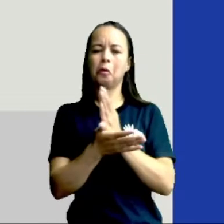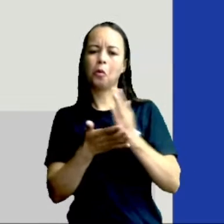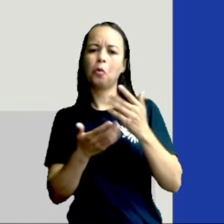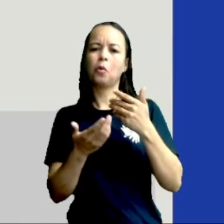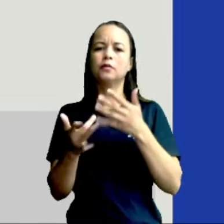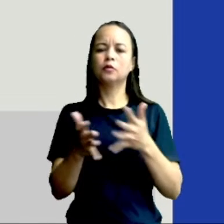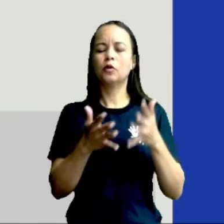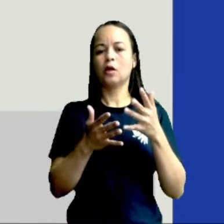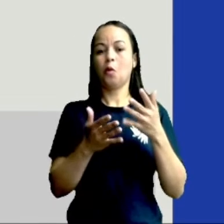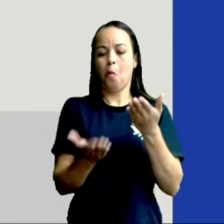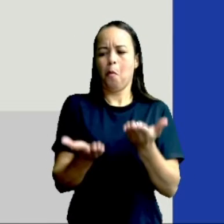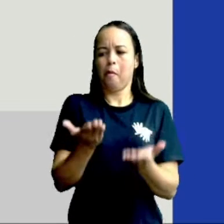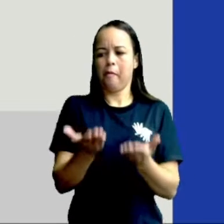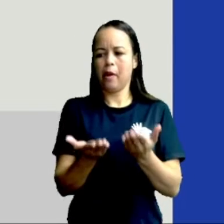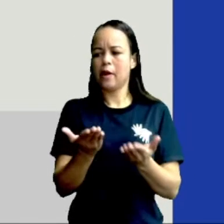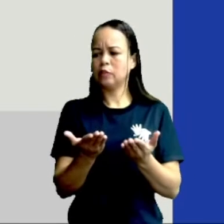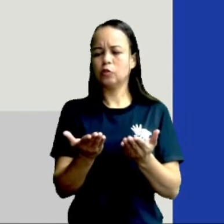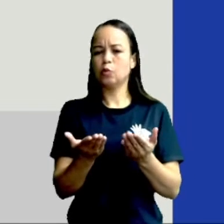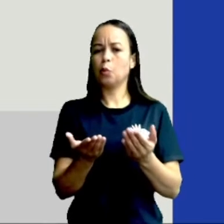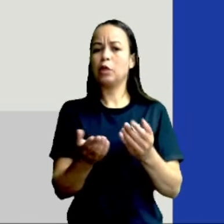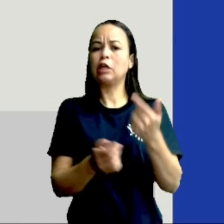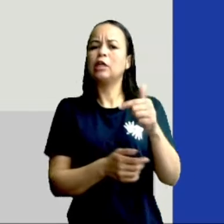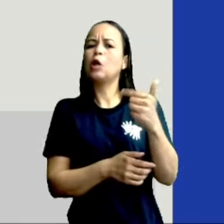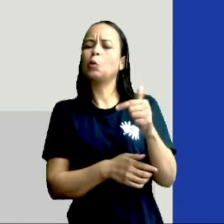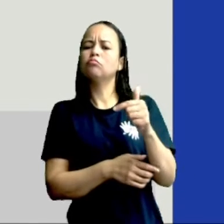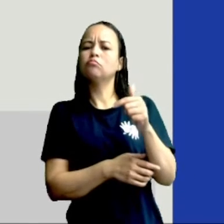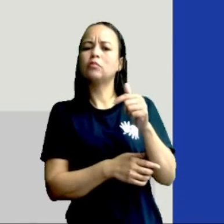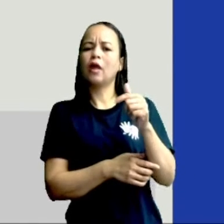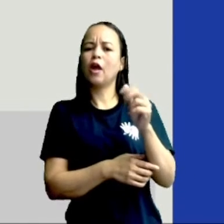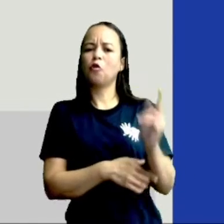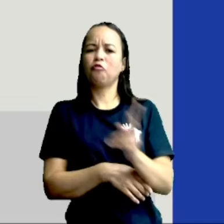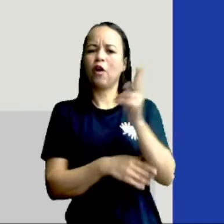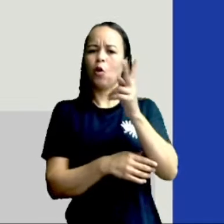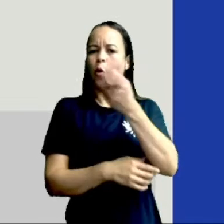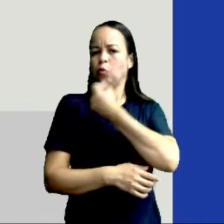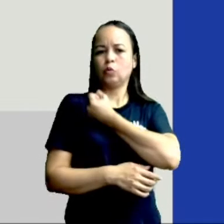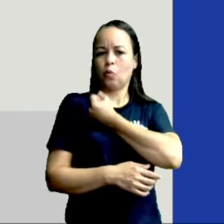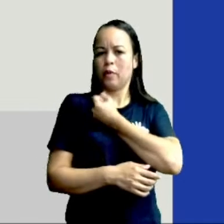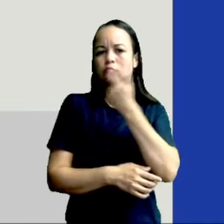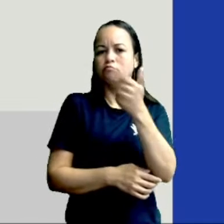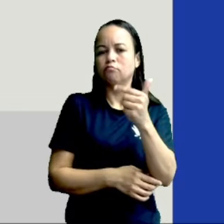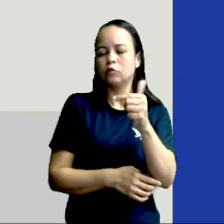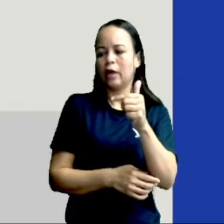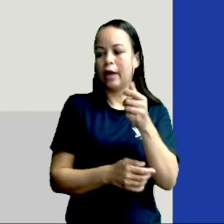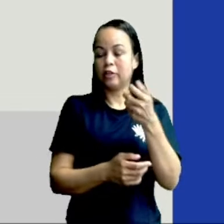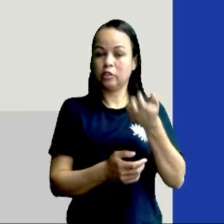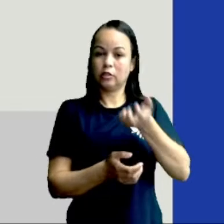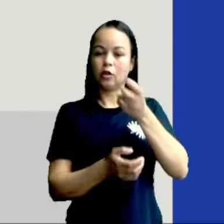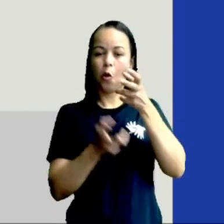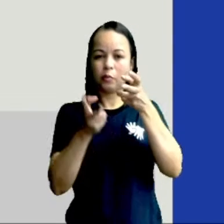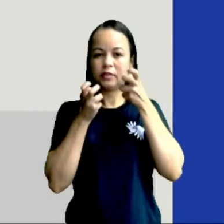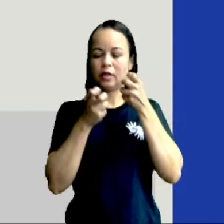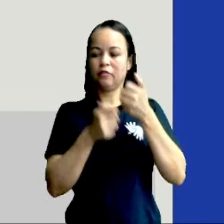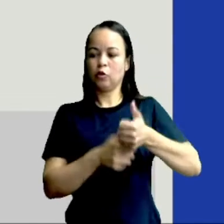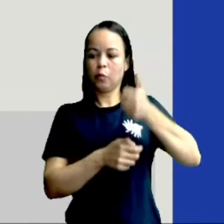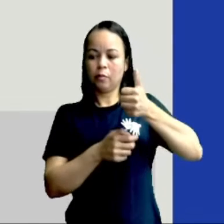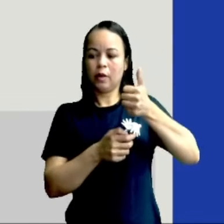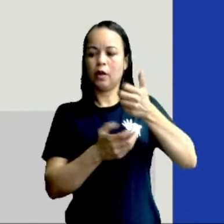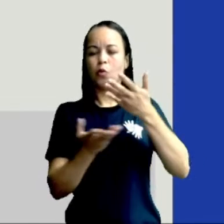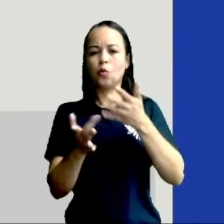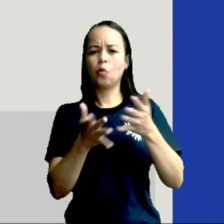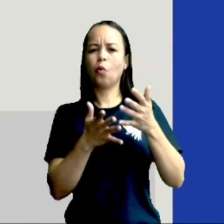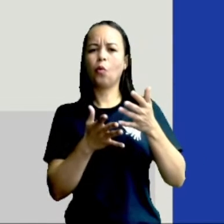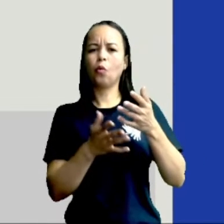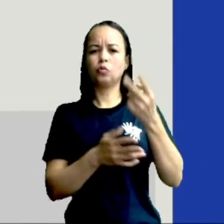na balança, que não tem o valor. A gente observa aí na primeira bandeja da balança, aí, no prato da balança,